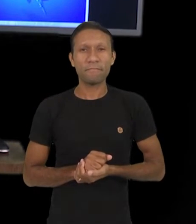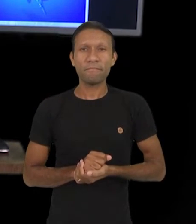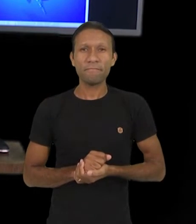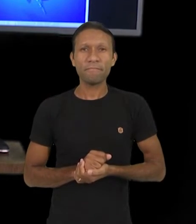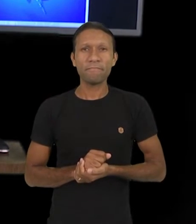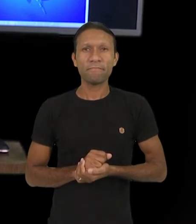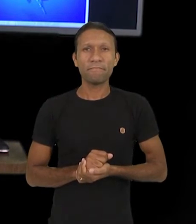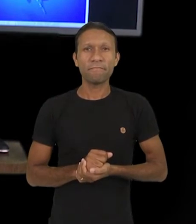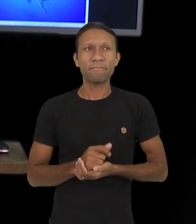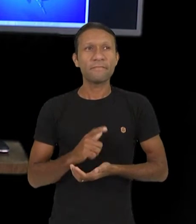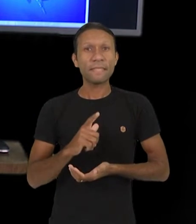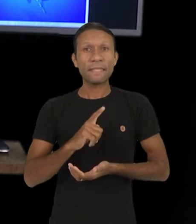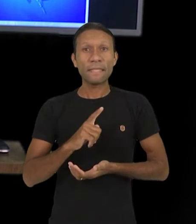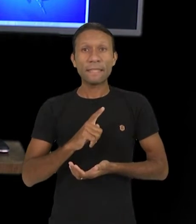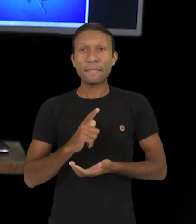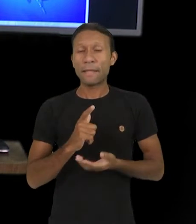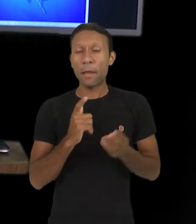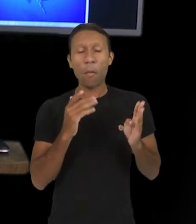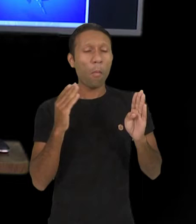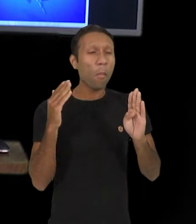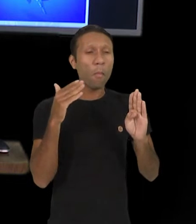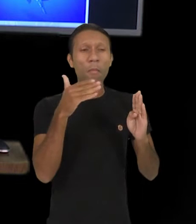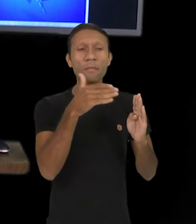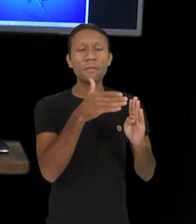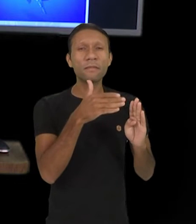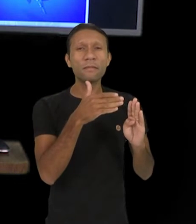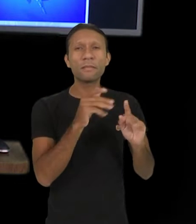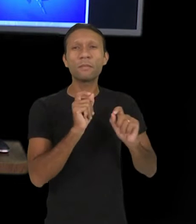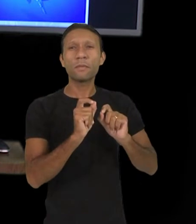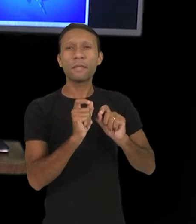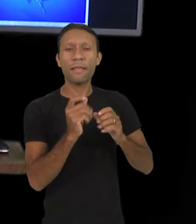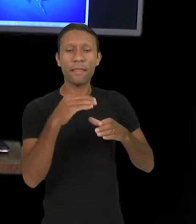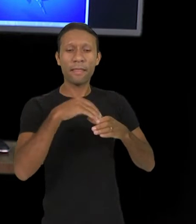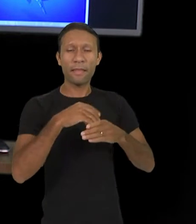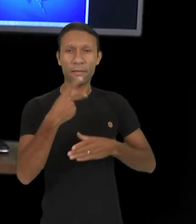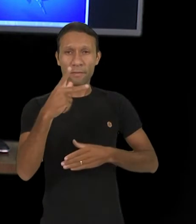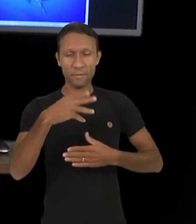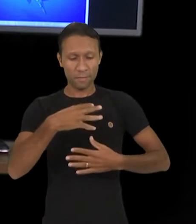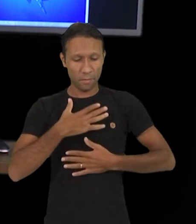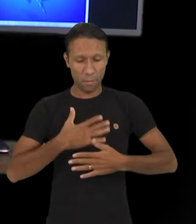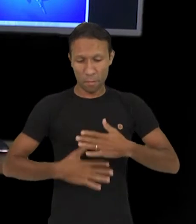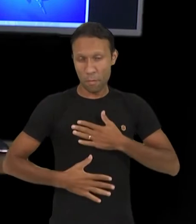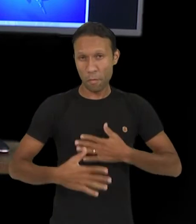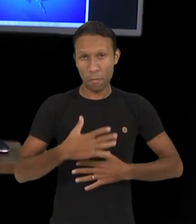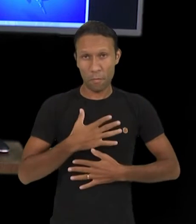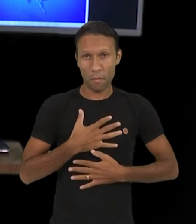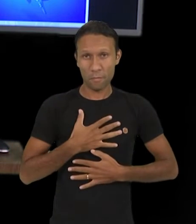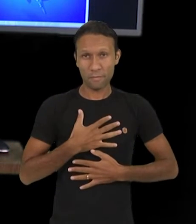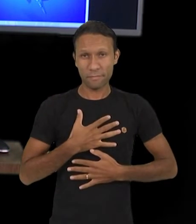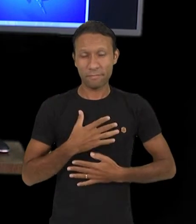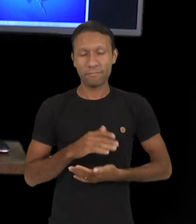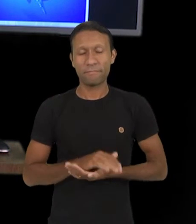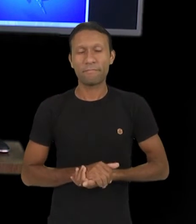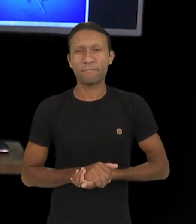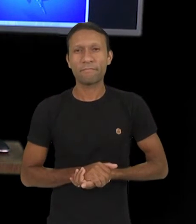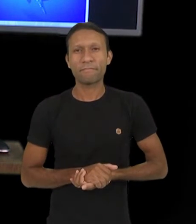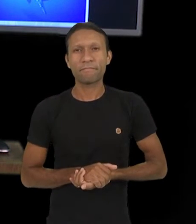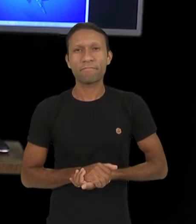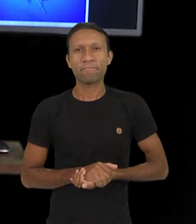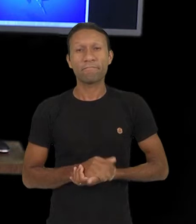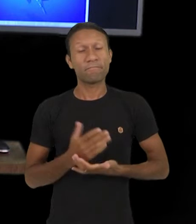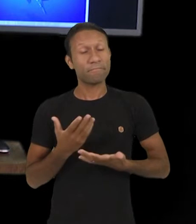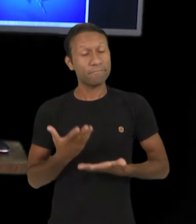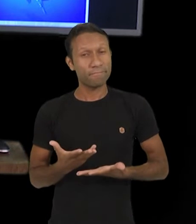E elas têm funções específicas para o seu corpo, funções específicas no seu